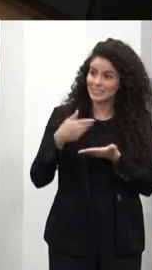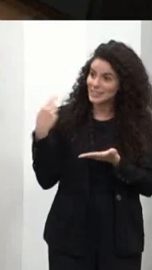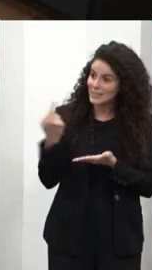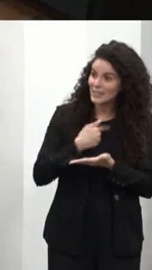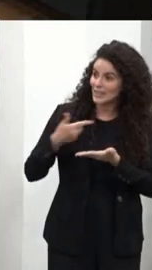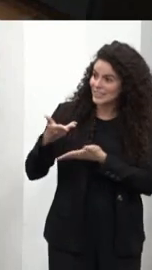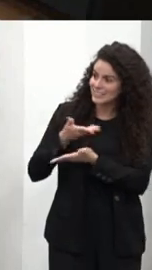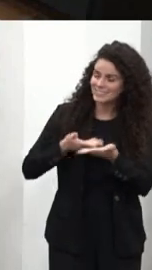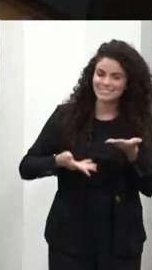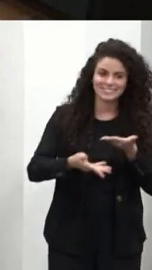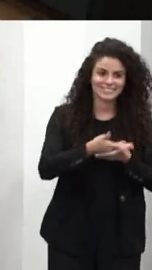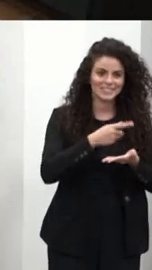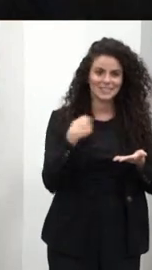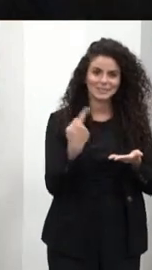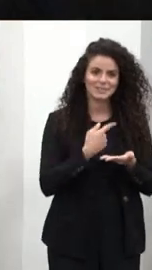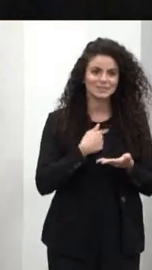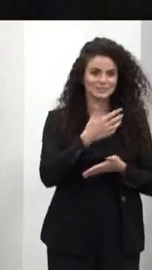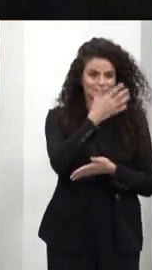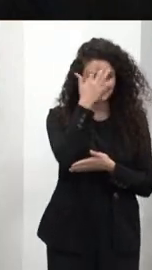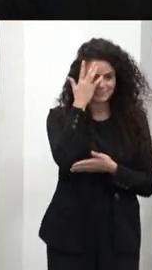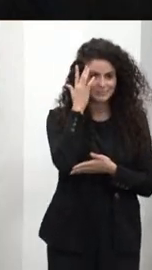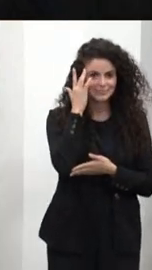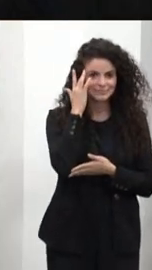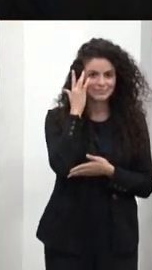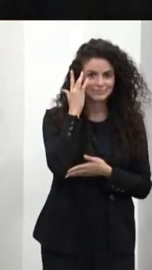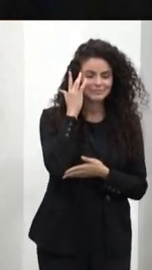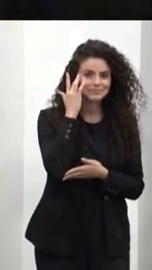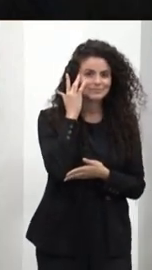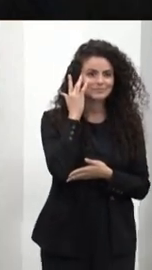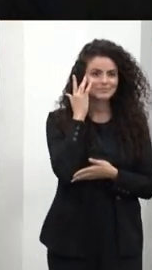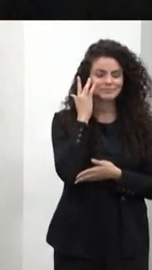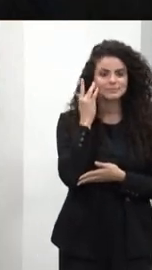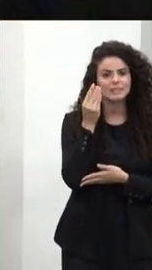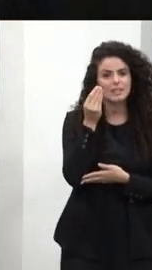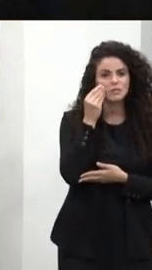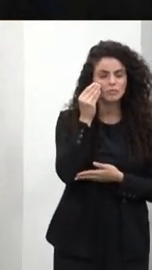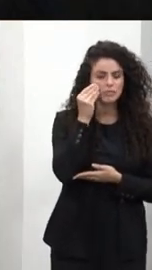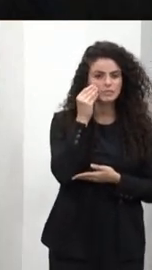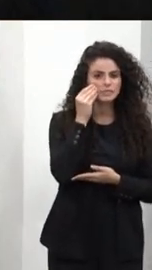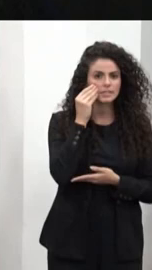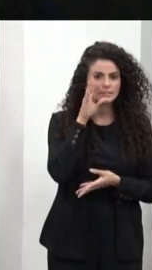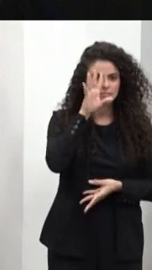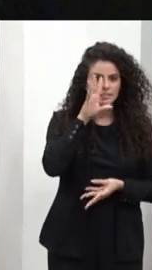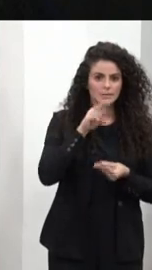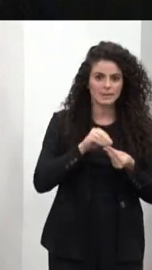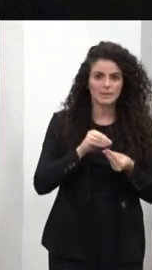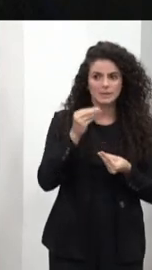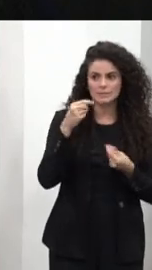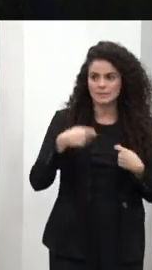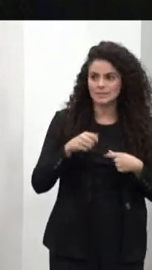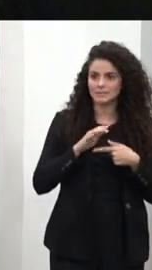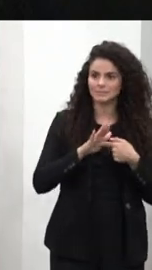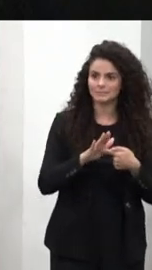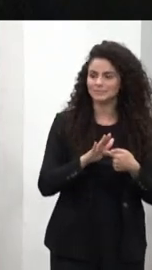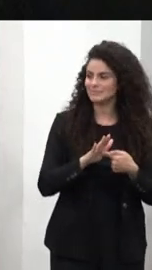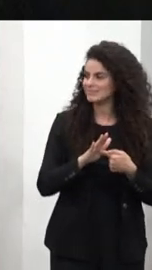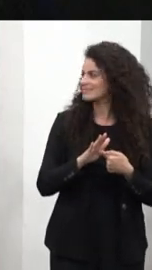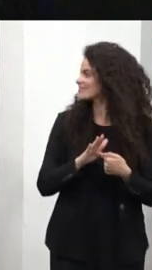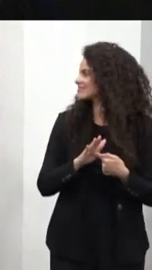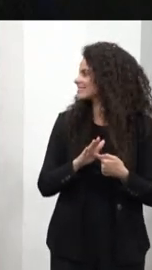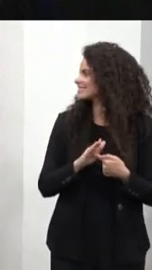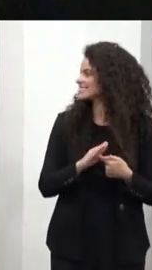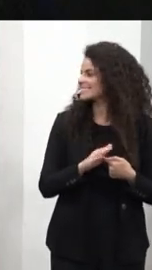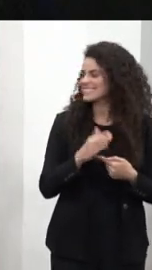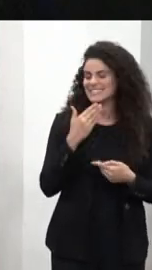né da nossa Gente vou tentar ser bem pragmática eu tenho que me apresentar né produção